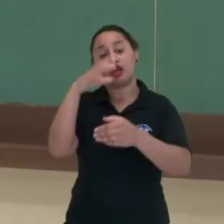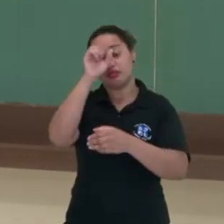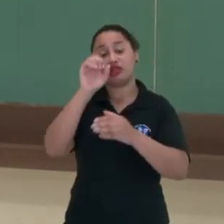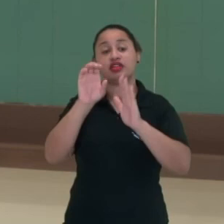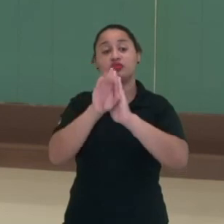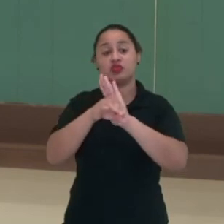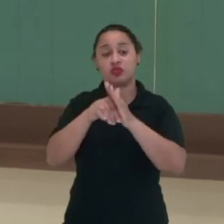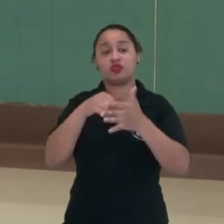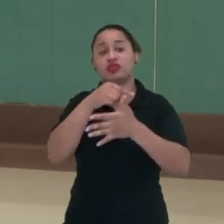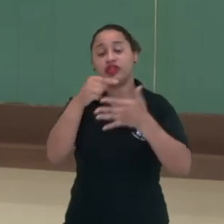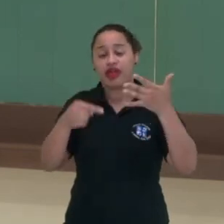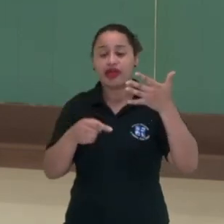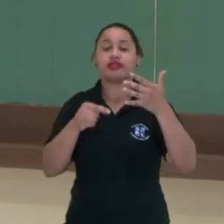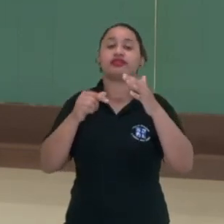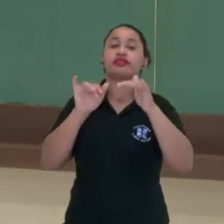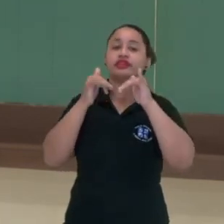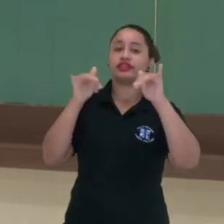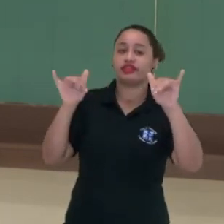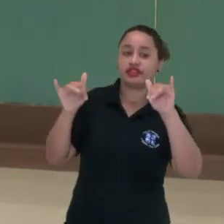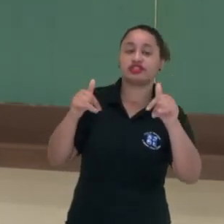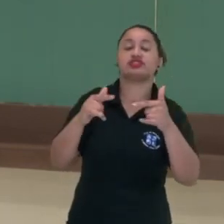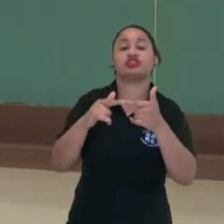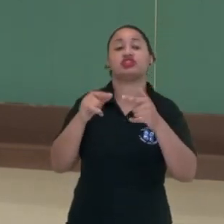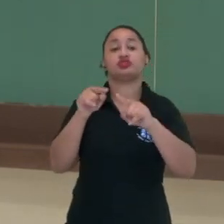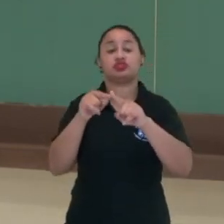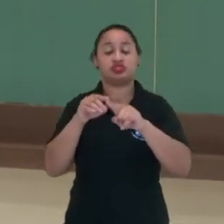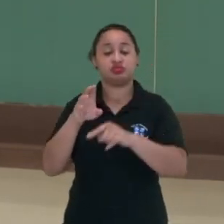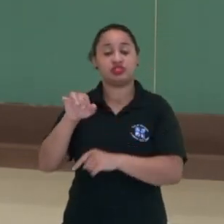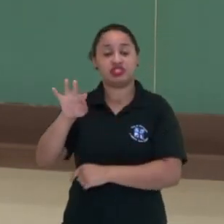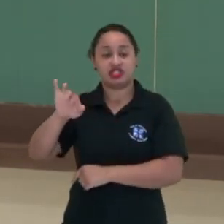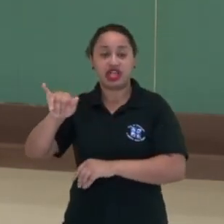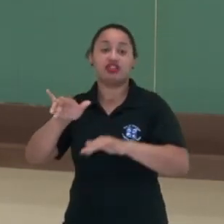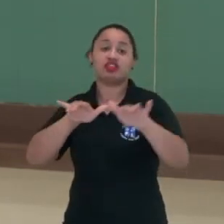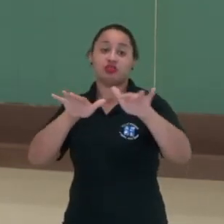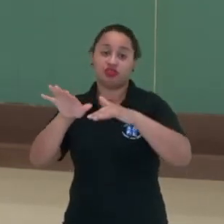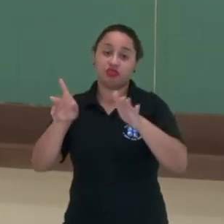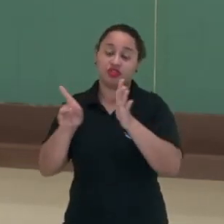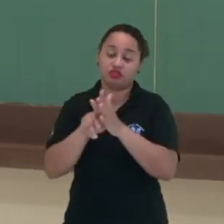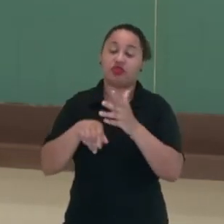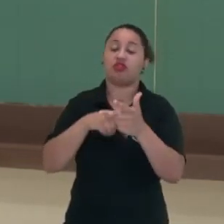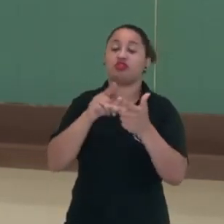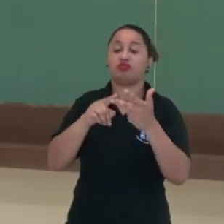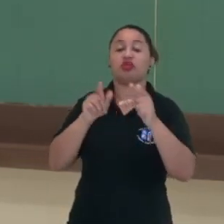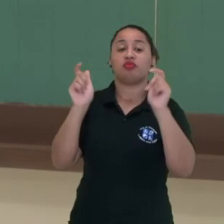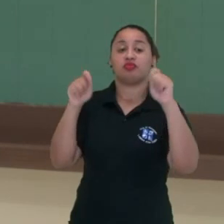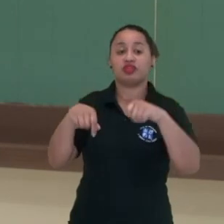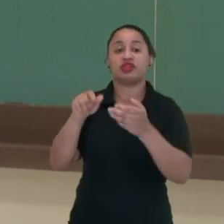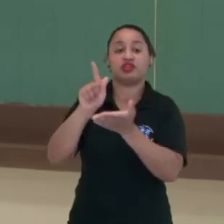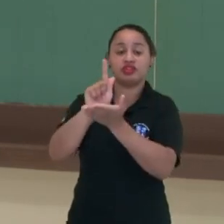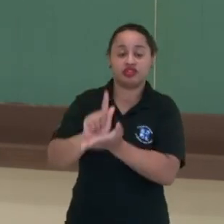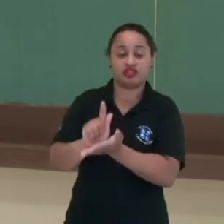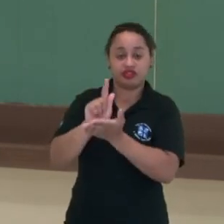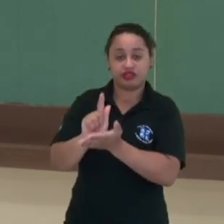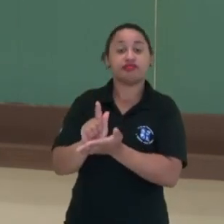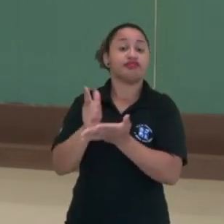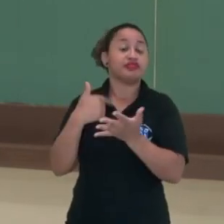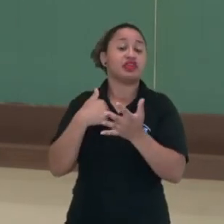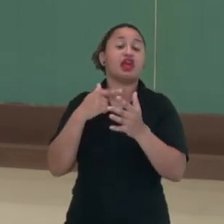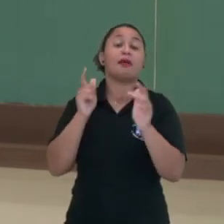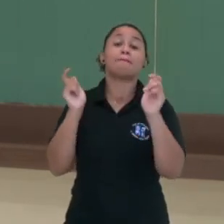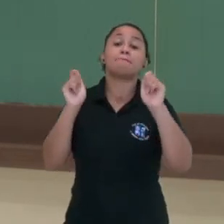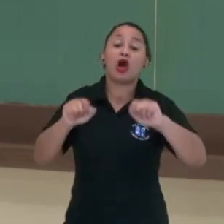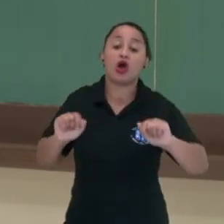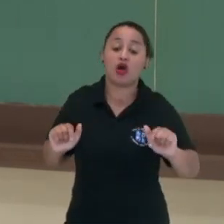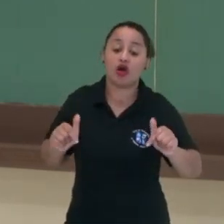de energia, nós aprendemos sobre a energia cinética, que é a energia do movimento, energia potencial gravitacional, aquela que